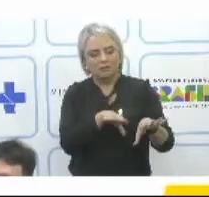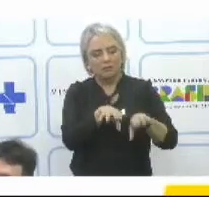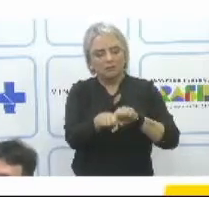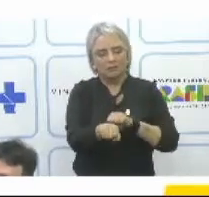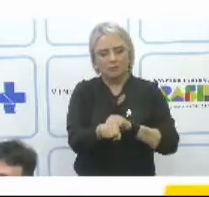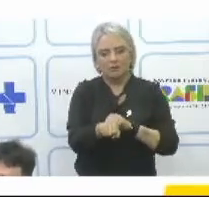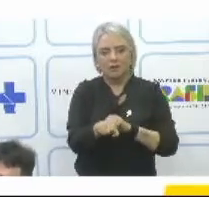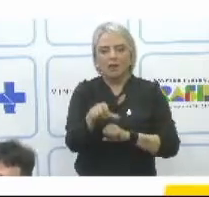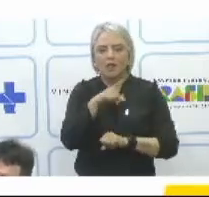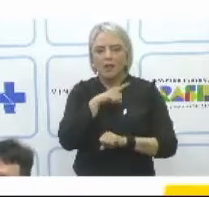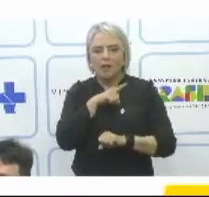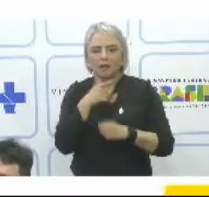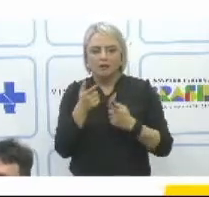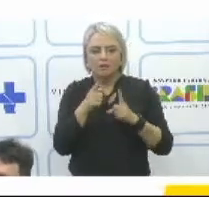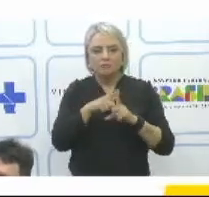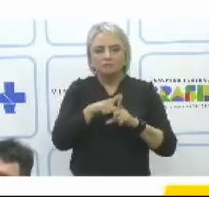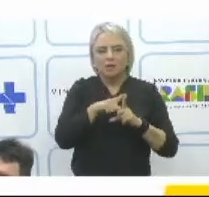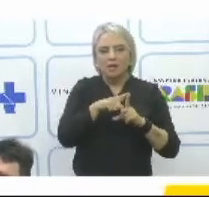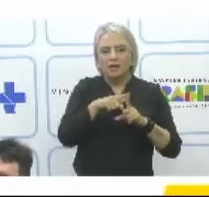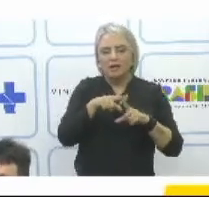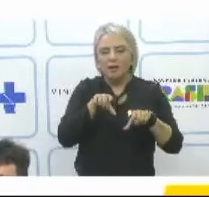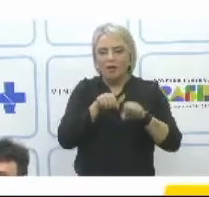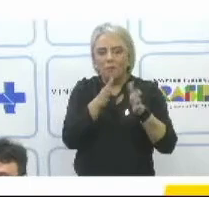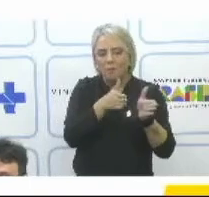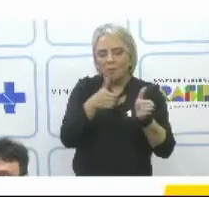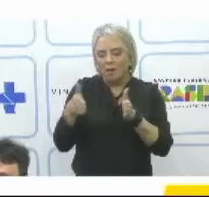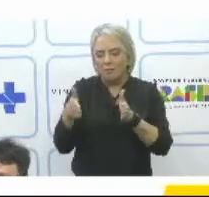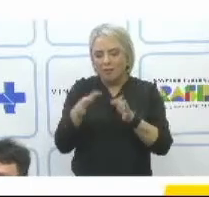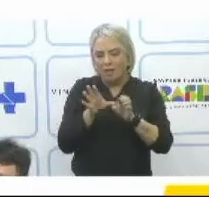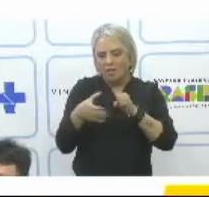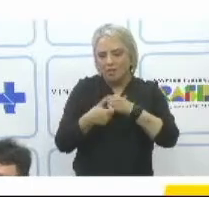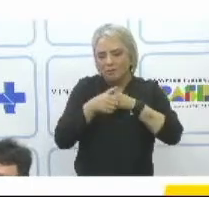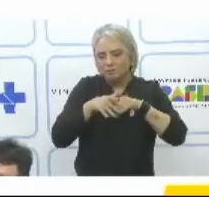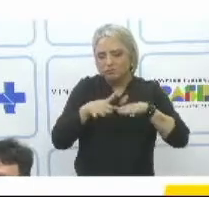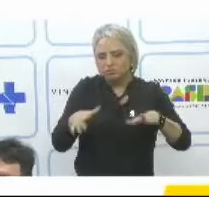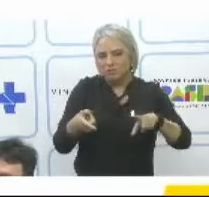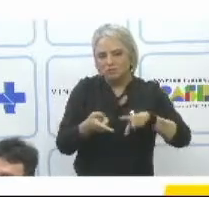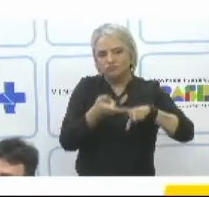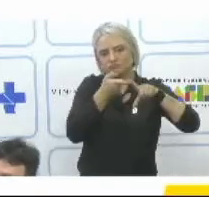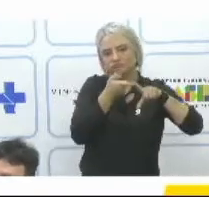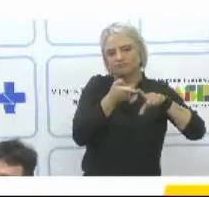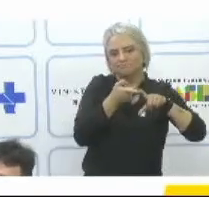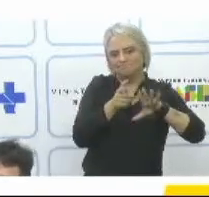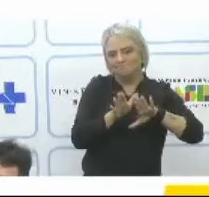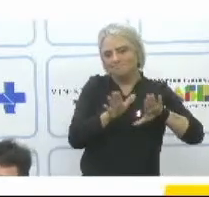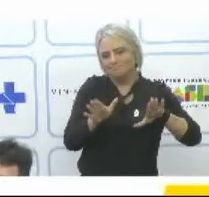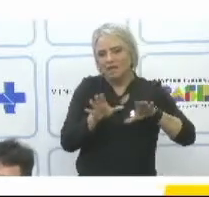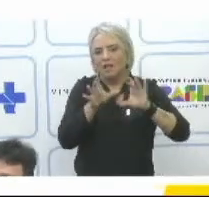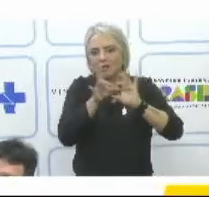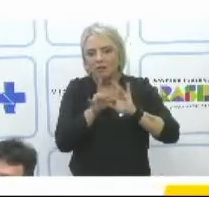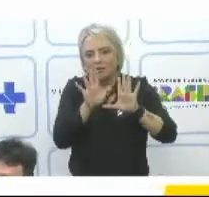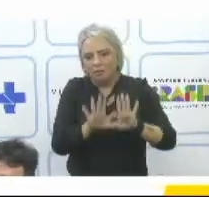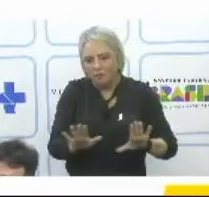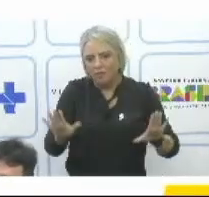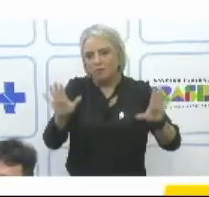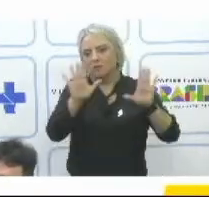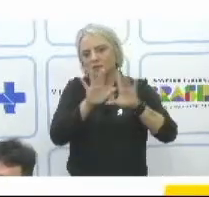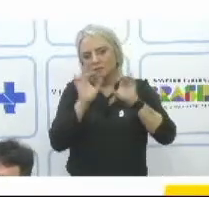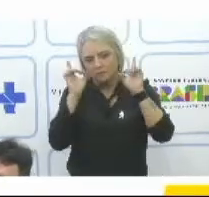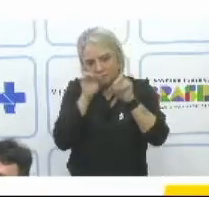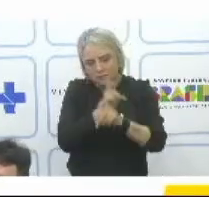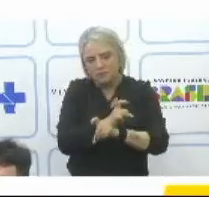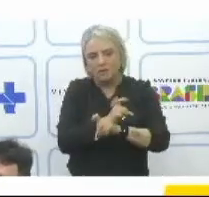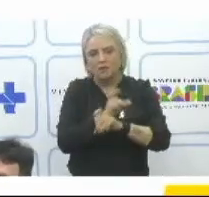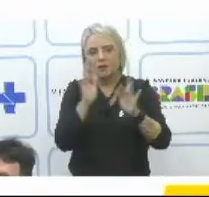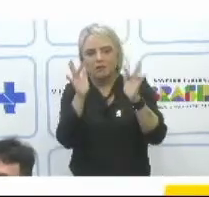formações. A gente tem uma queda dessa oferta no período da pandemia, obviamente, né, por todas as dificuldades, né,